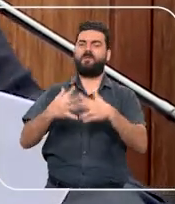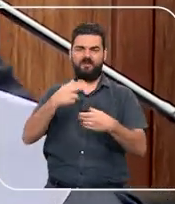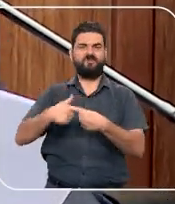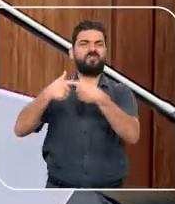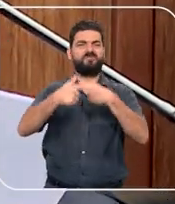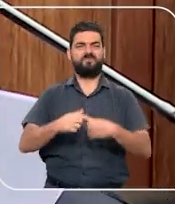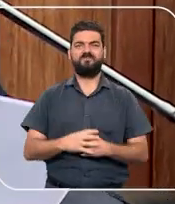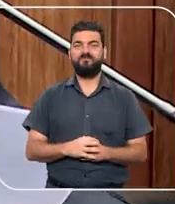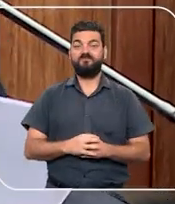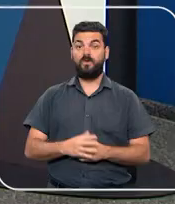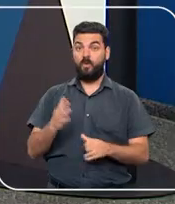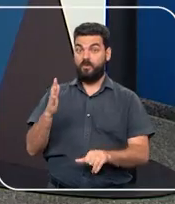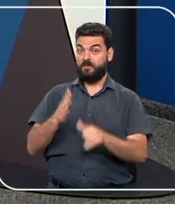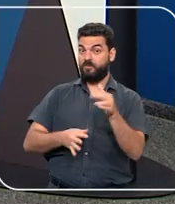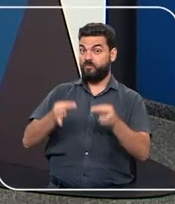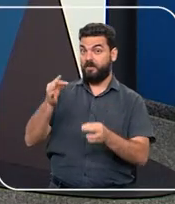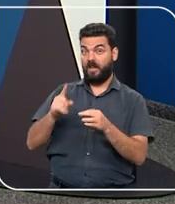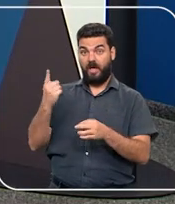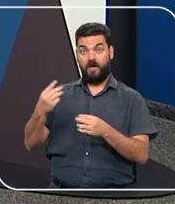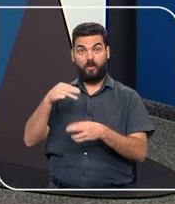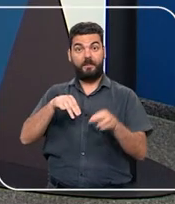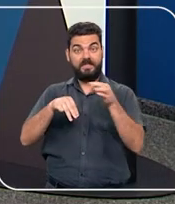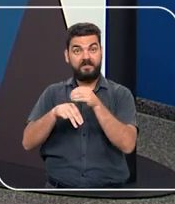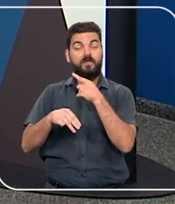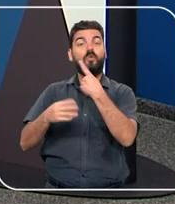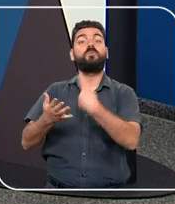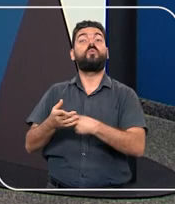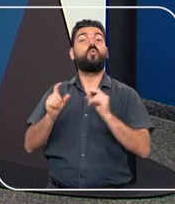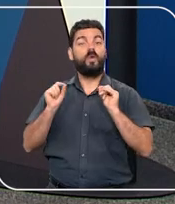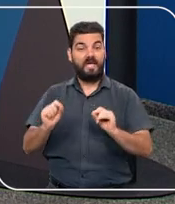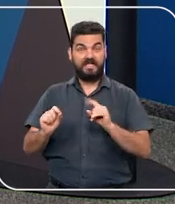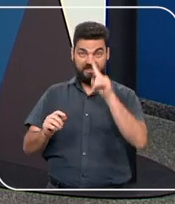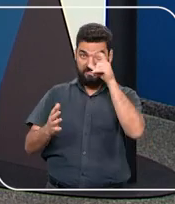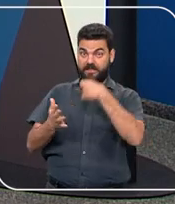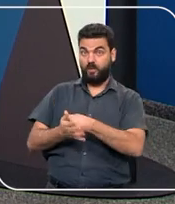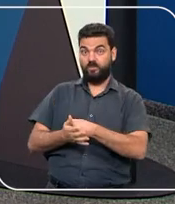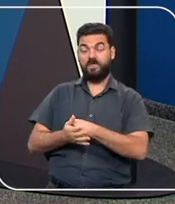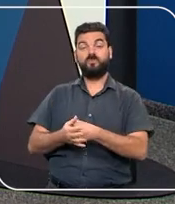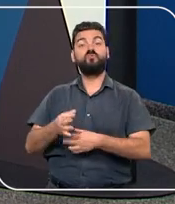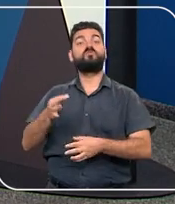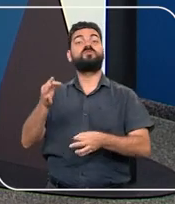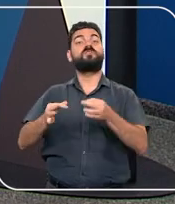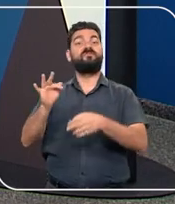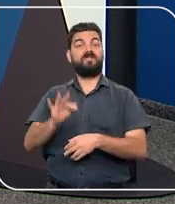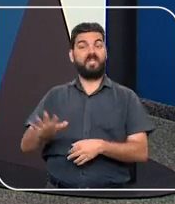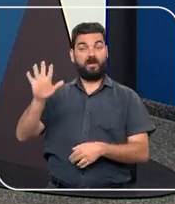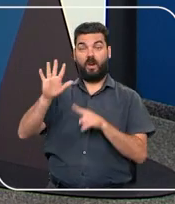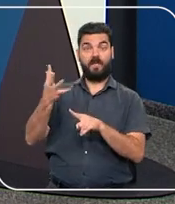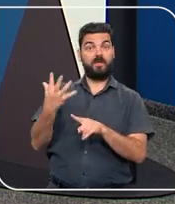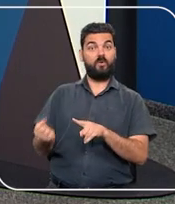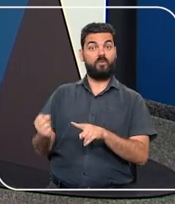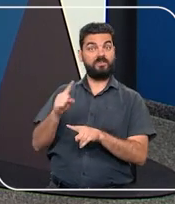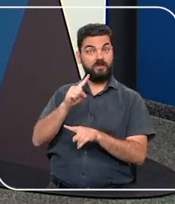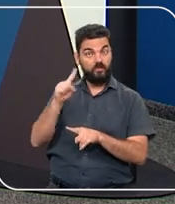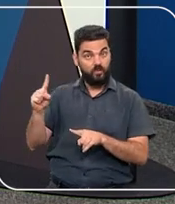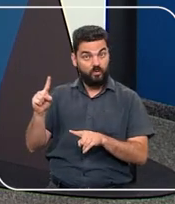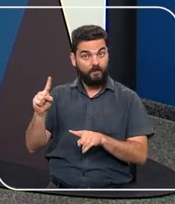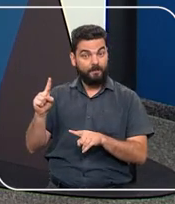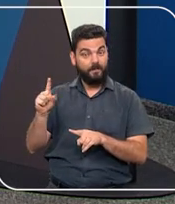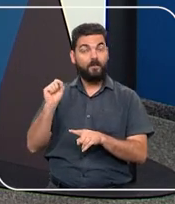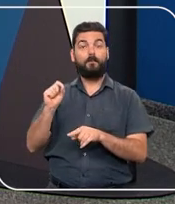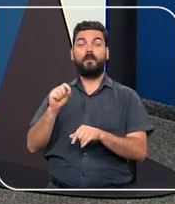administrativa do município na primeira sessão os ministros estabeleceram que uma decisão da justiça federal que negou o